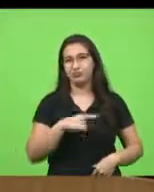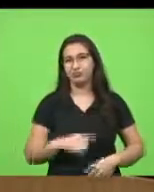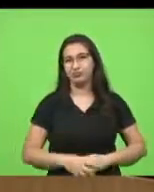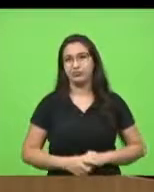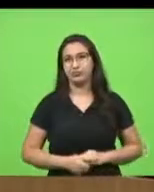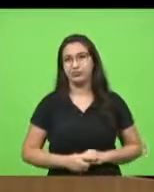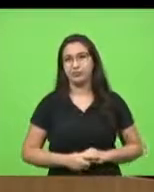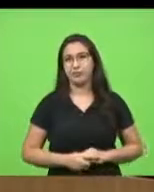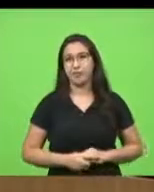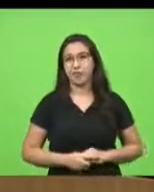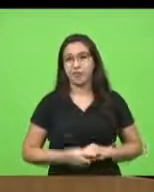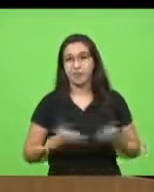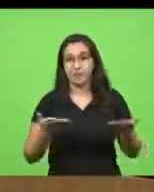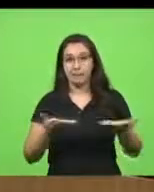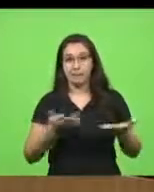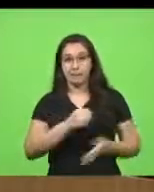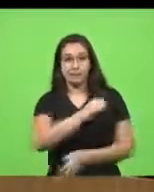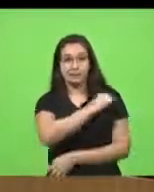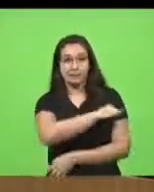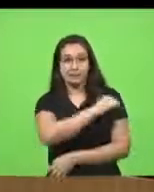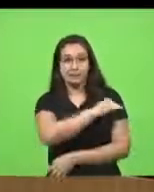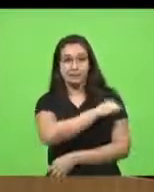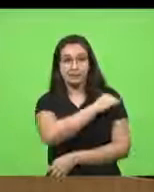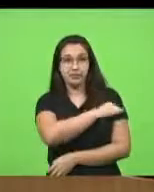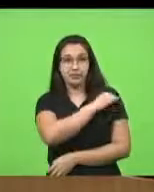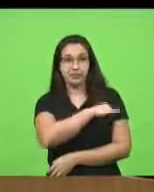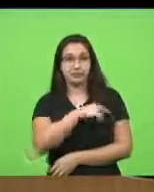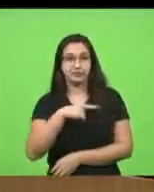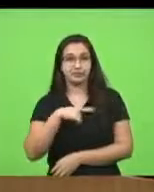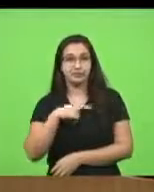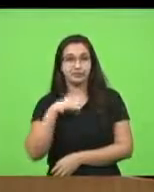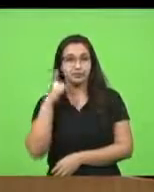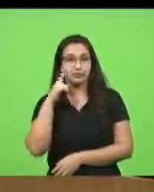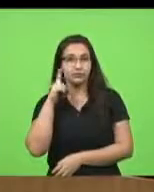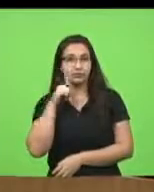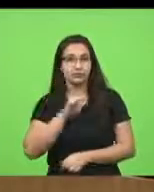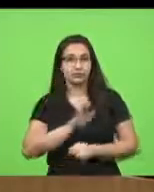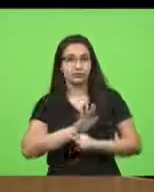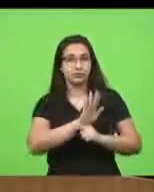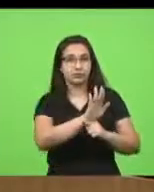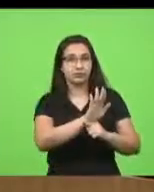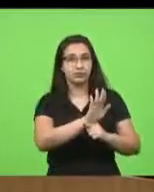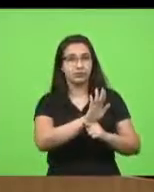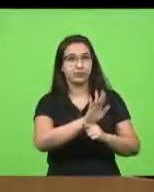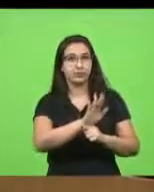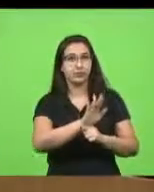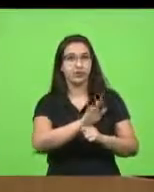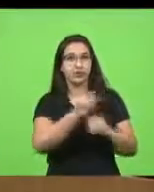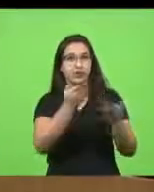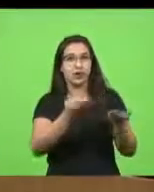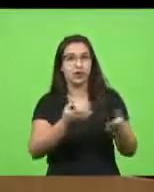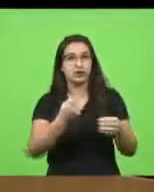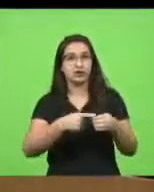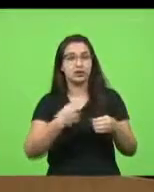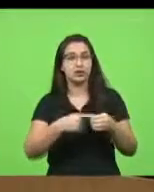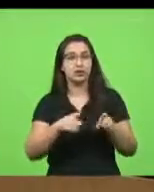O Rio de Janeiro hoje lá instituiu, esses dias, um auxílio, né, a cidade lá. O